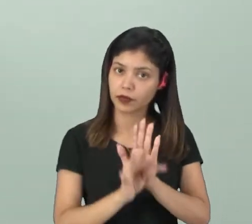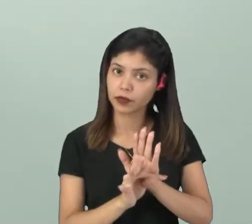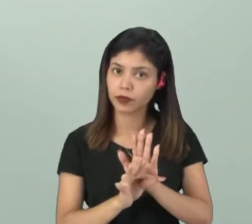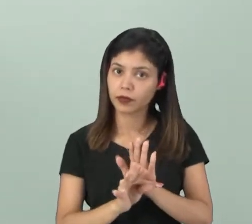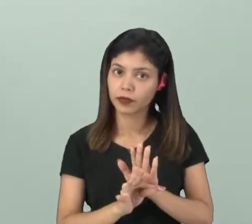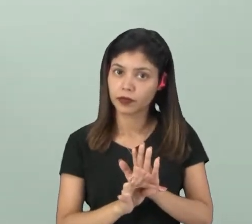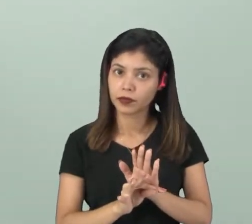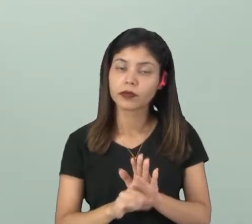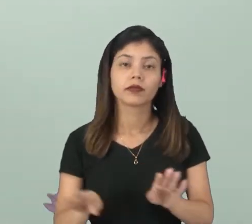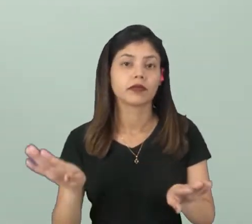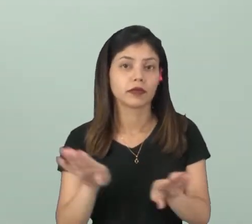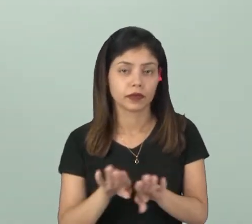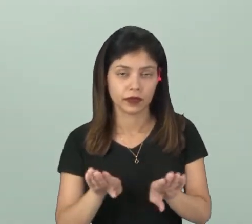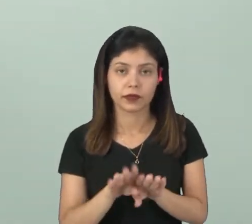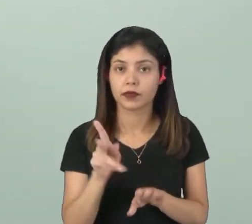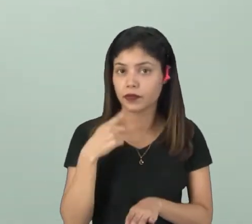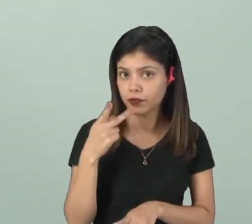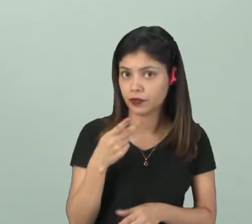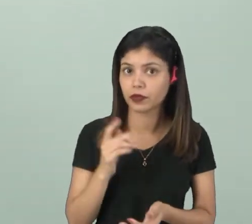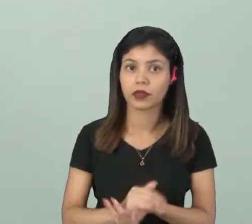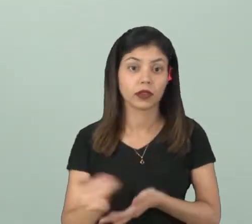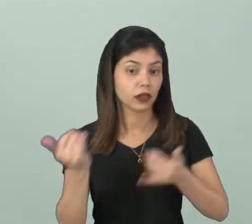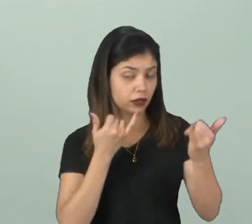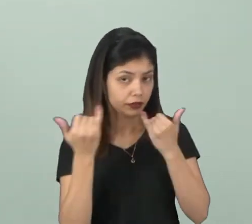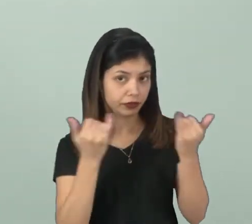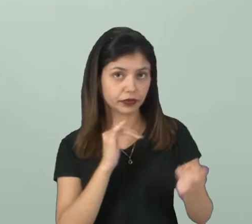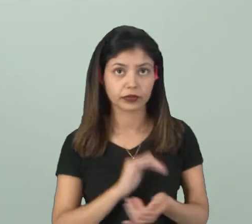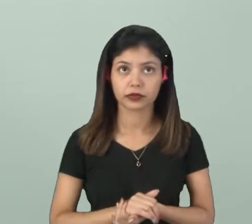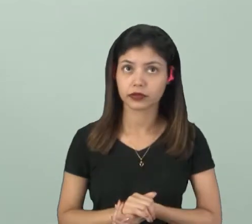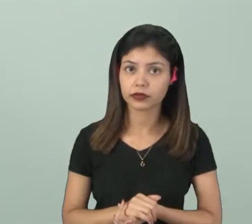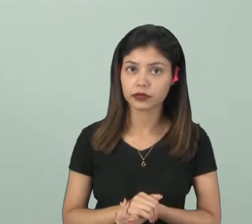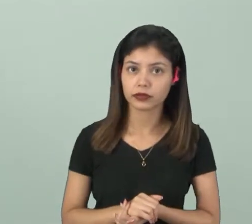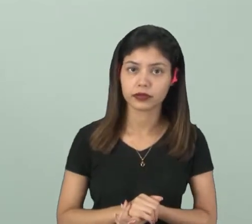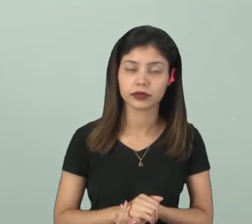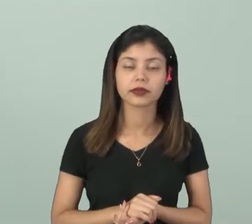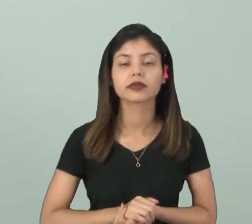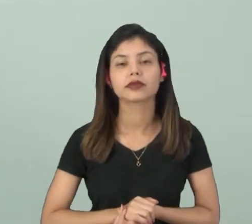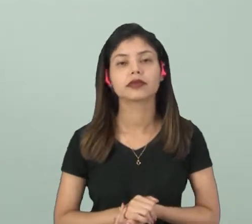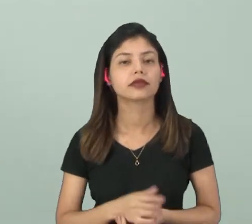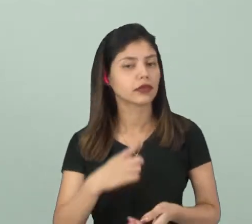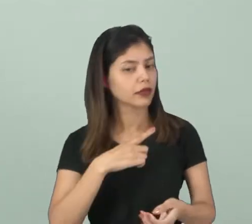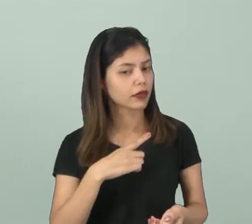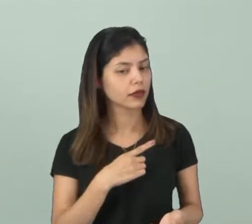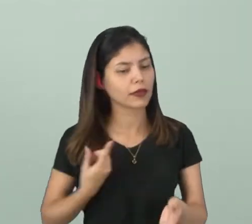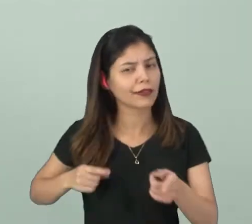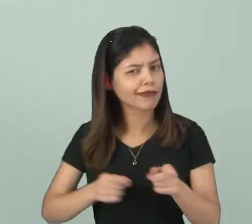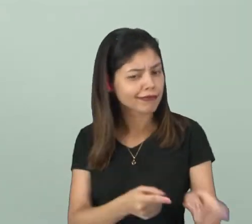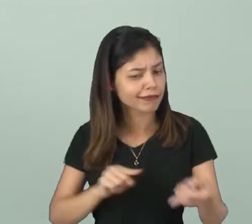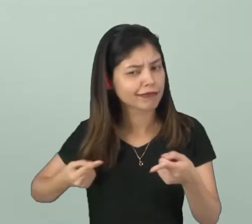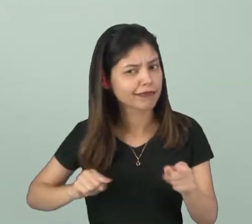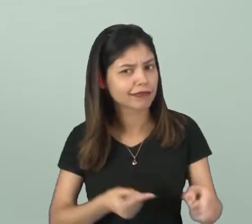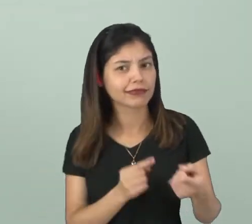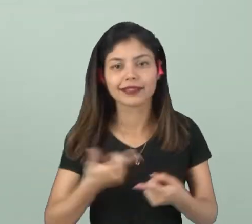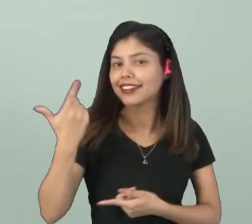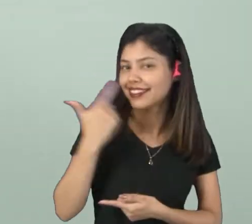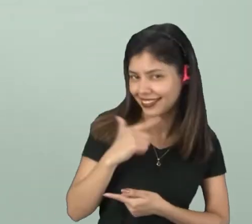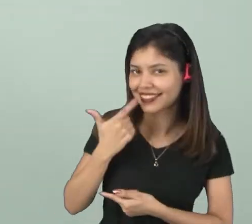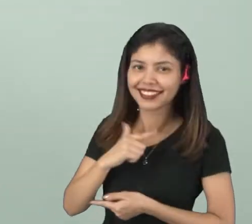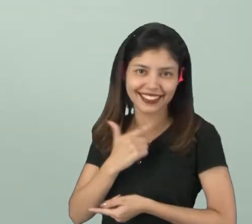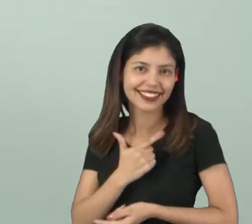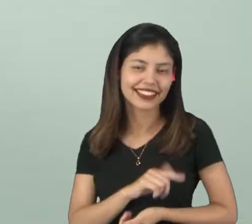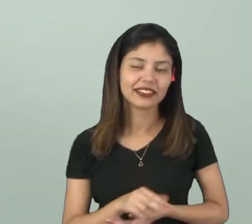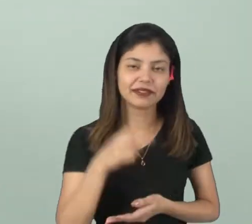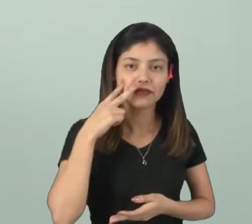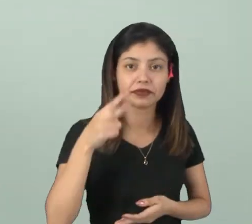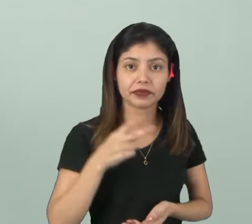são recorrentes em situações informais de descontração, pois têm a intenção de provocar o riso. Vamos